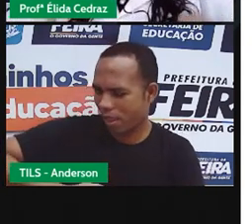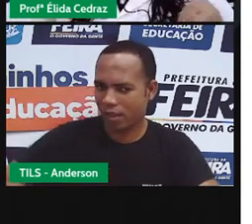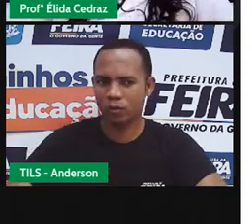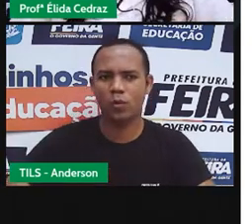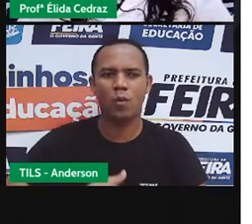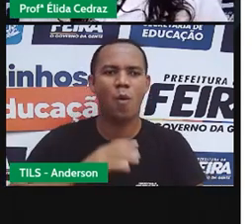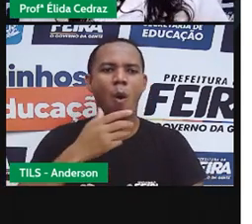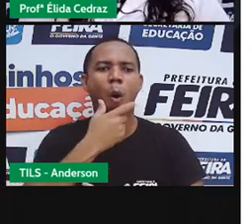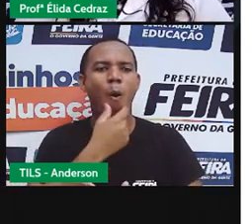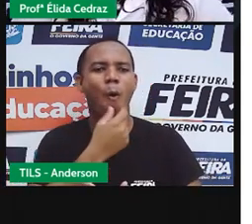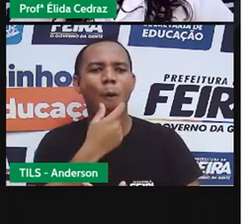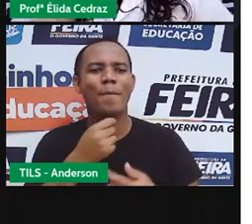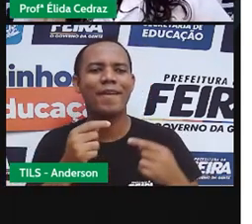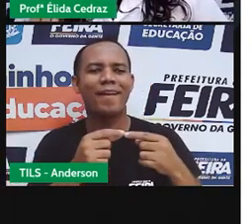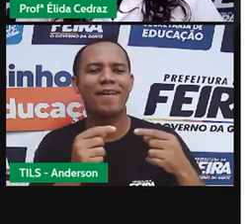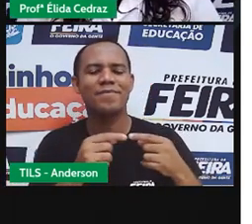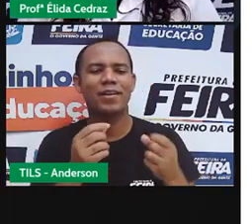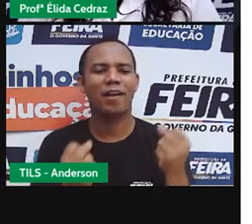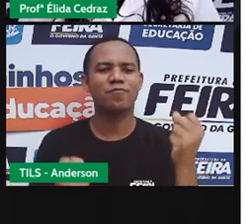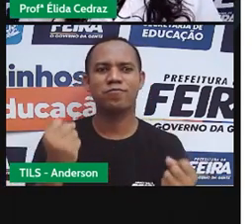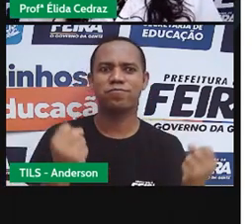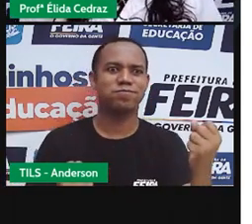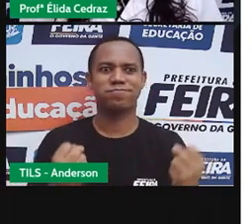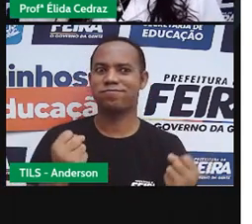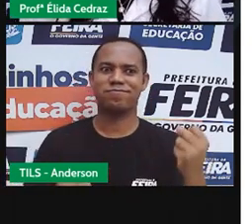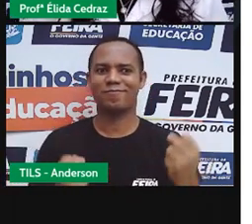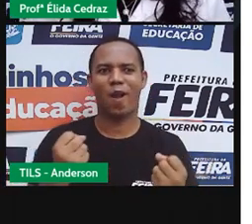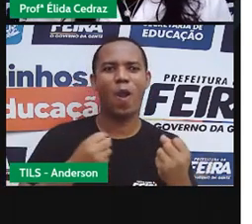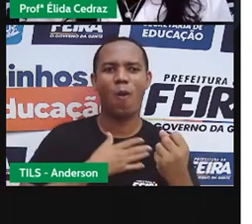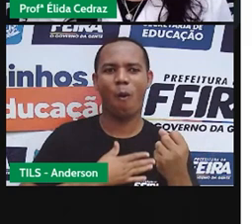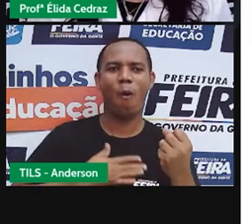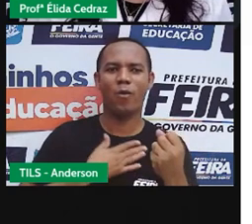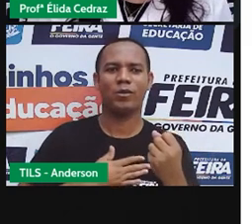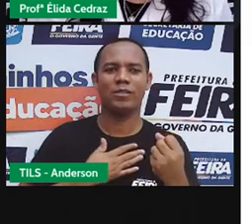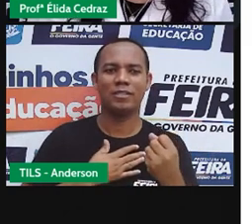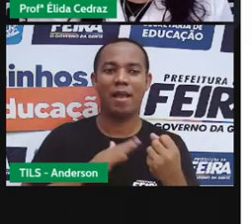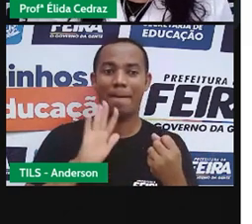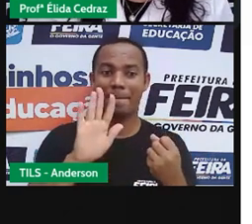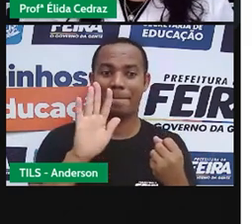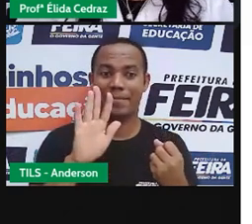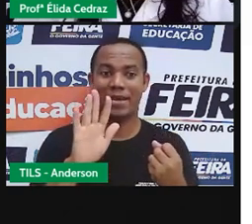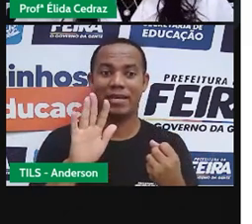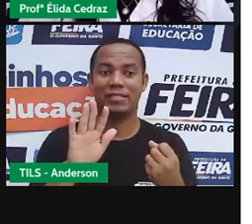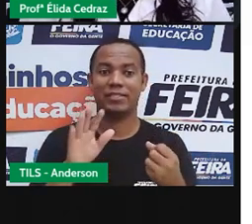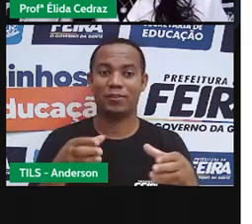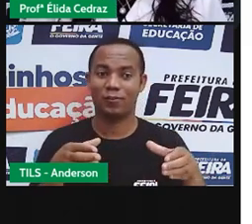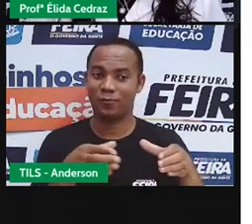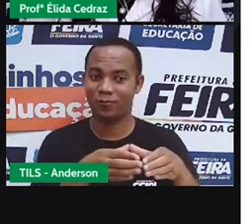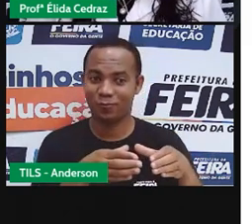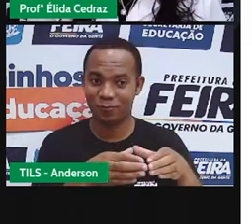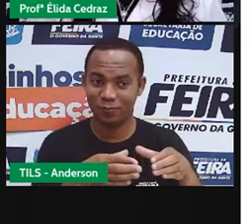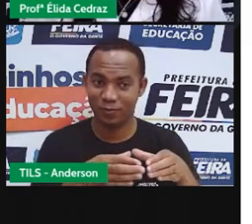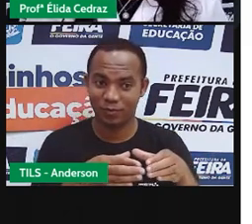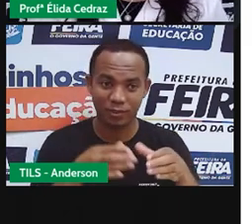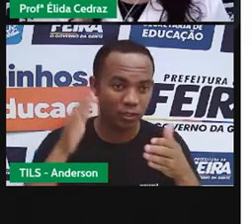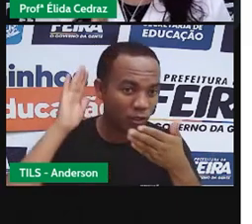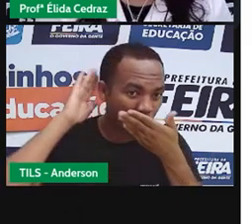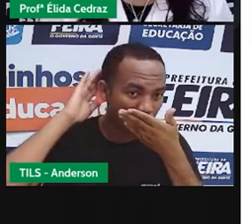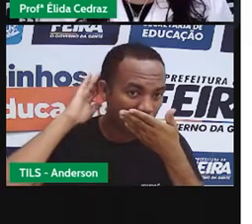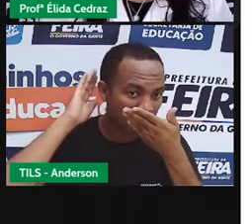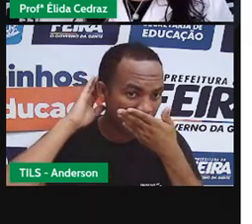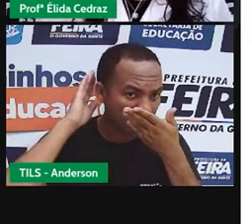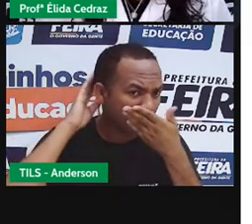brinca de dirigir carrinho imitando o motorista. Lá na tribo, nas nações indígenas,